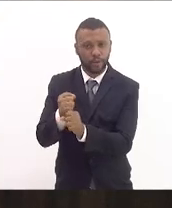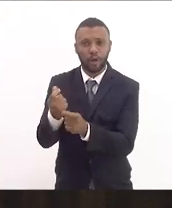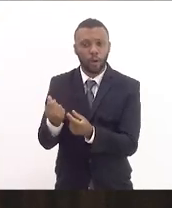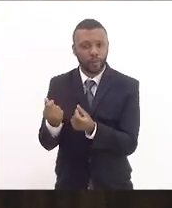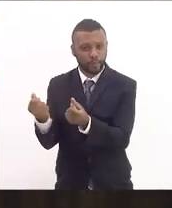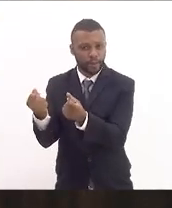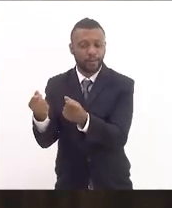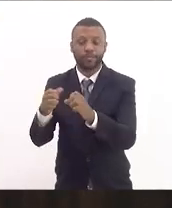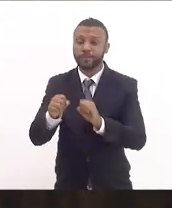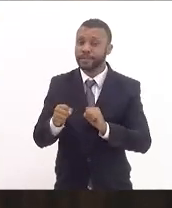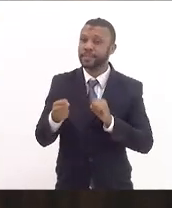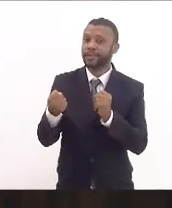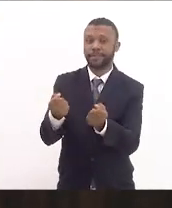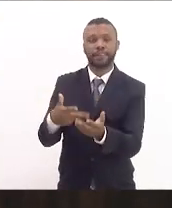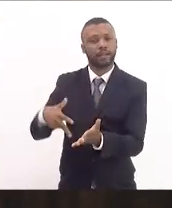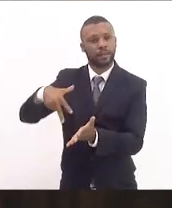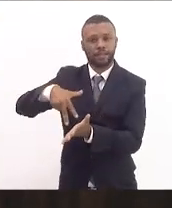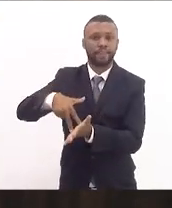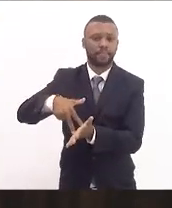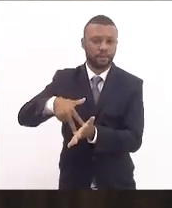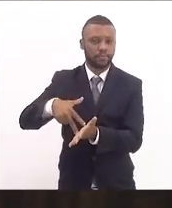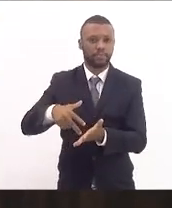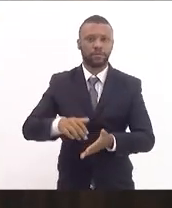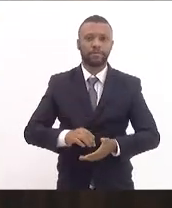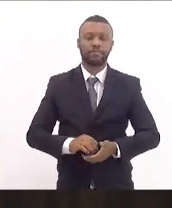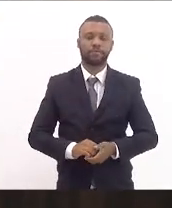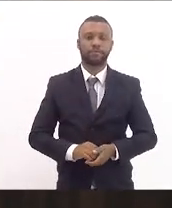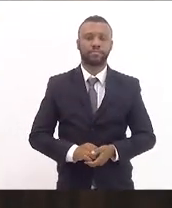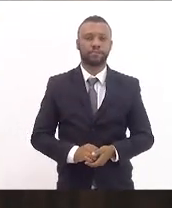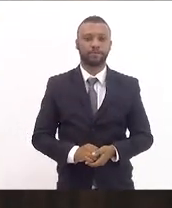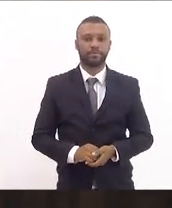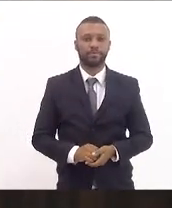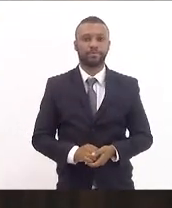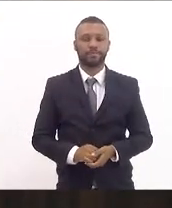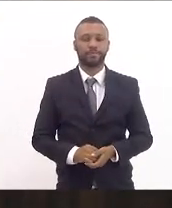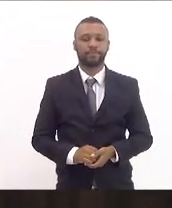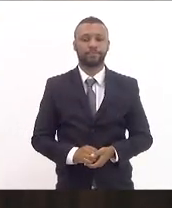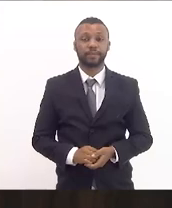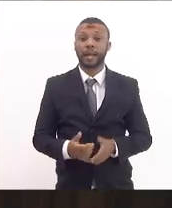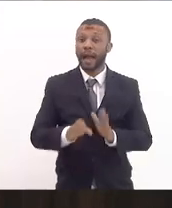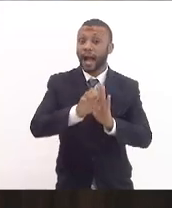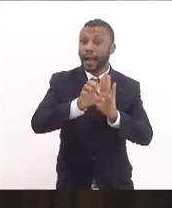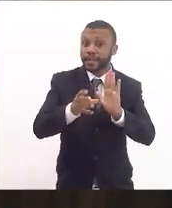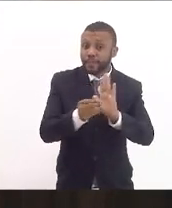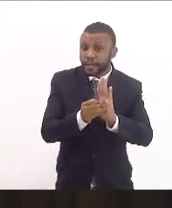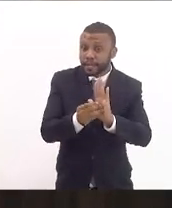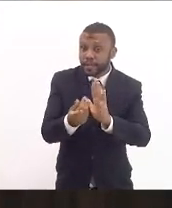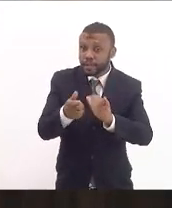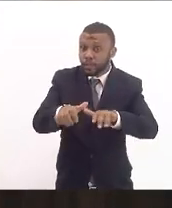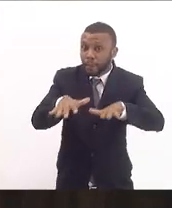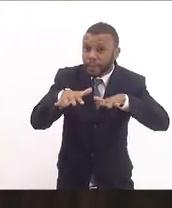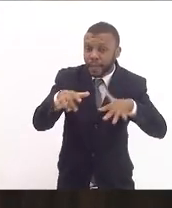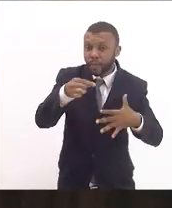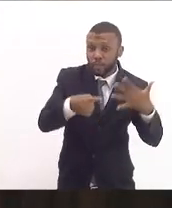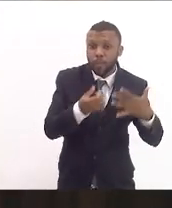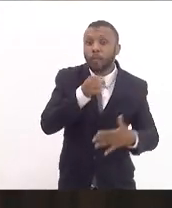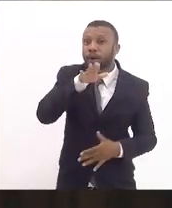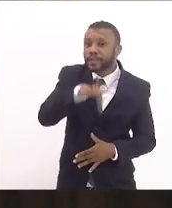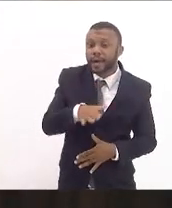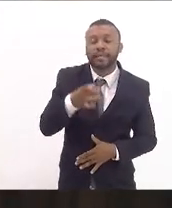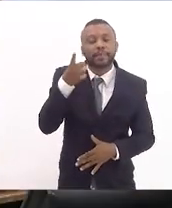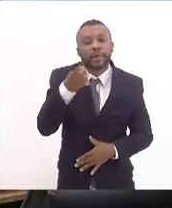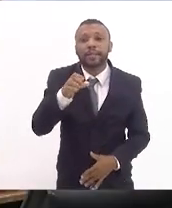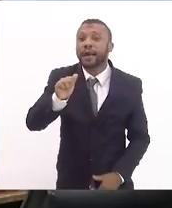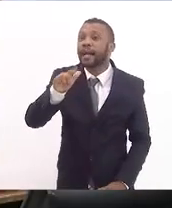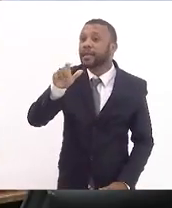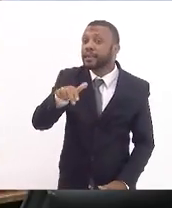orçamento de Defesa Civil sobre as emendas de plenário Deputado Alana passo Boa tarde